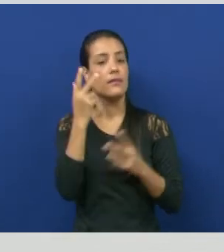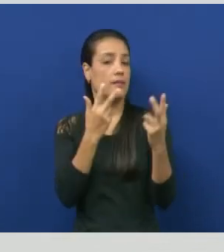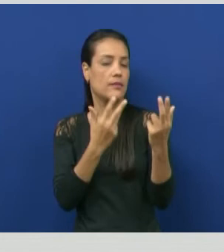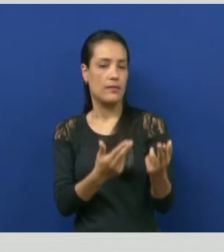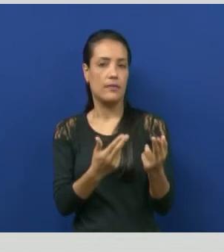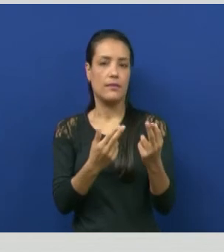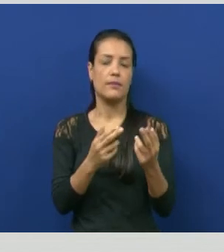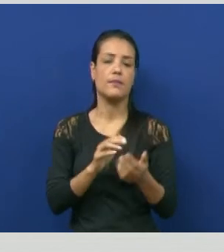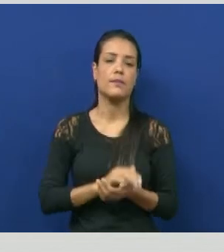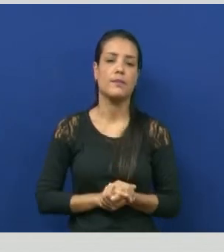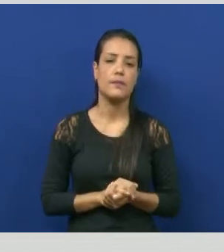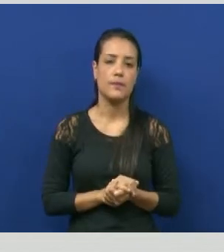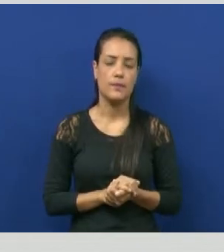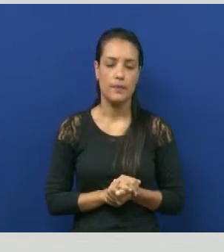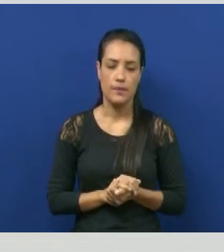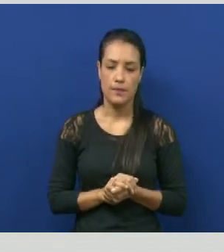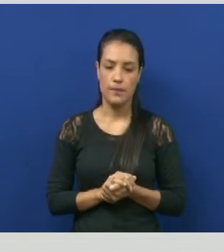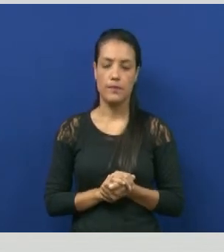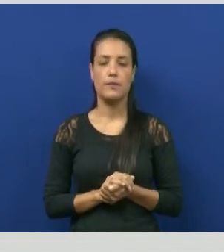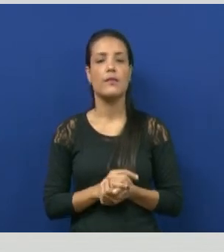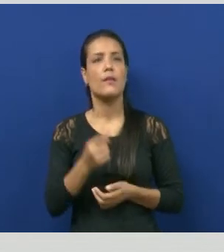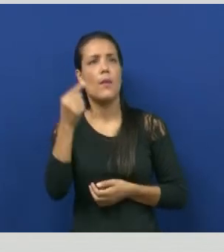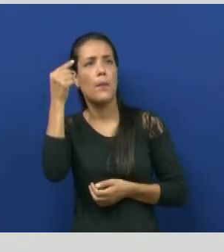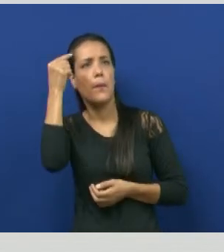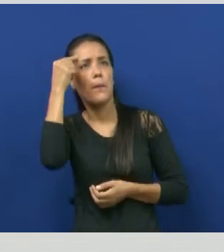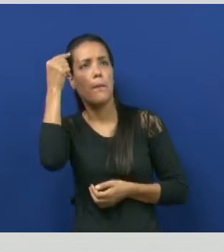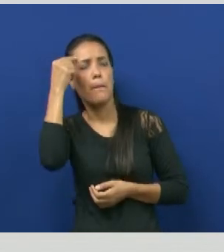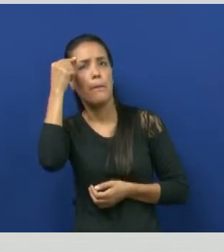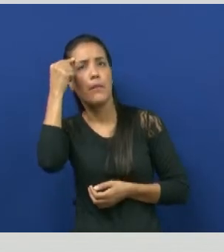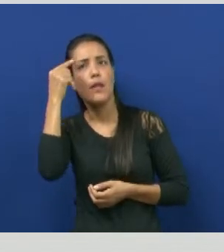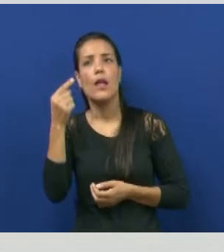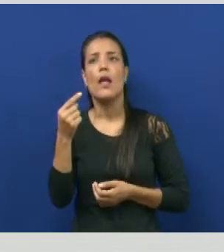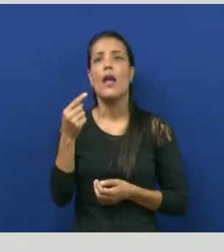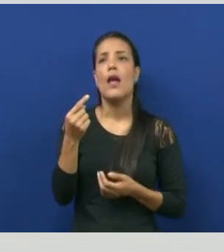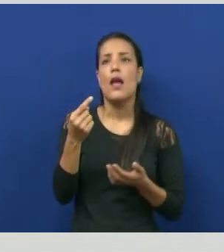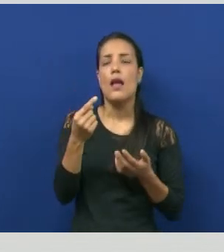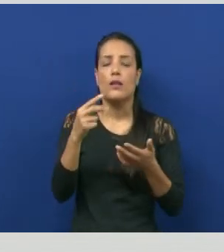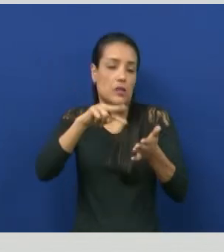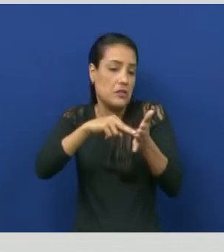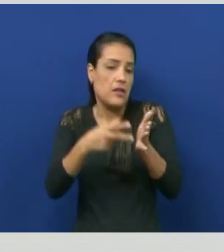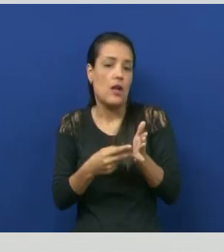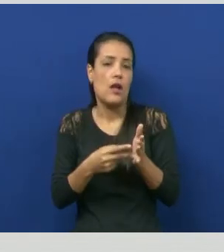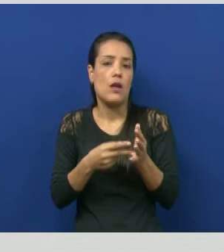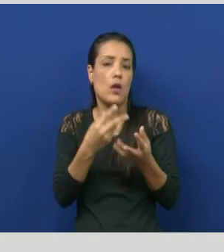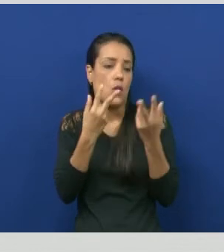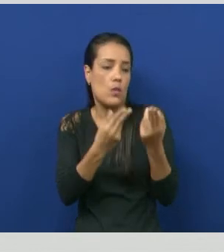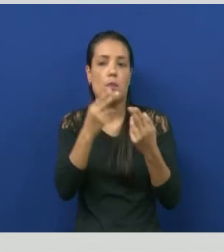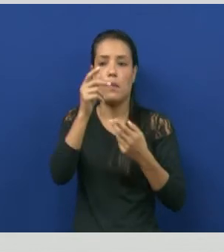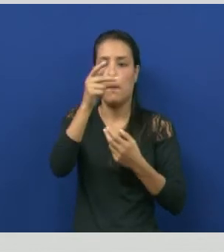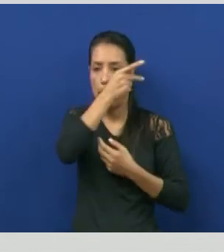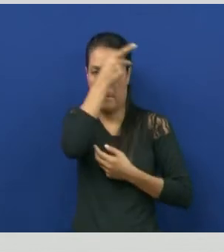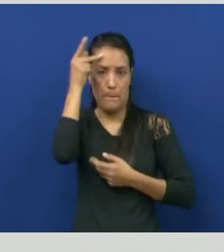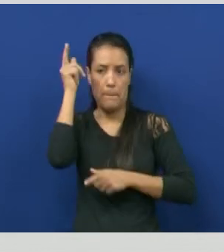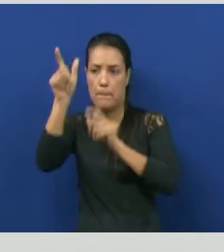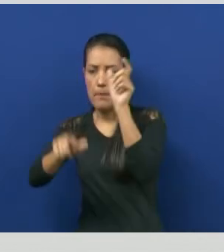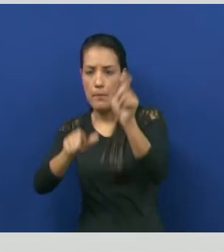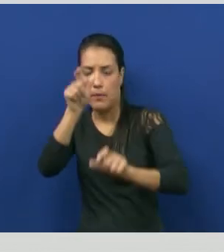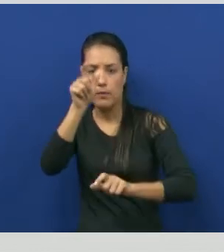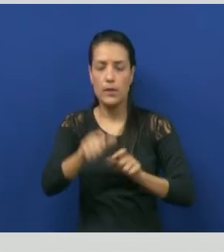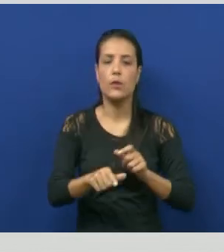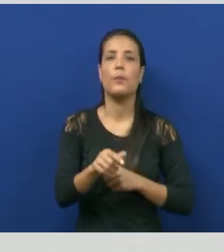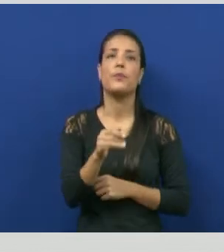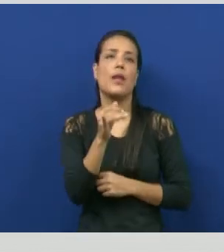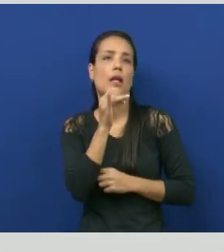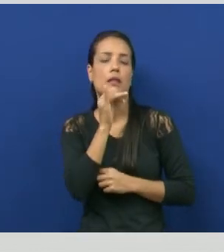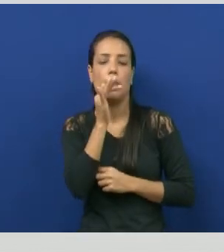chama personificação. Eu dou a ideia de uma pessoa a um ser inanimado. Olha só o exemplo. O jardim